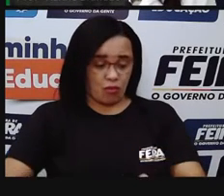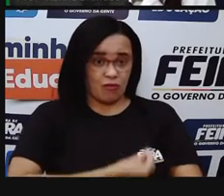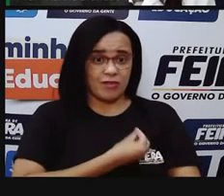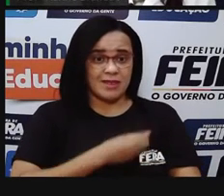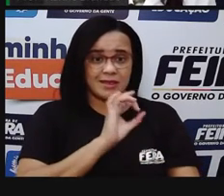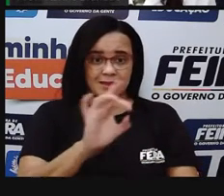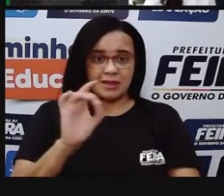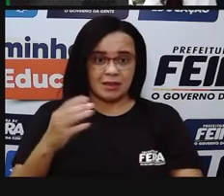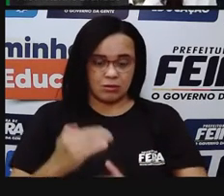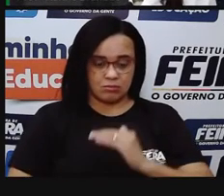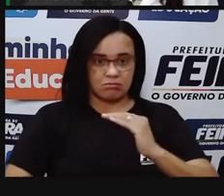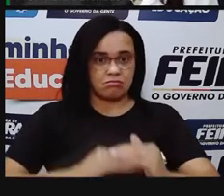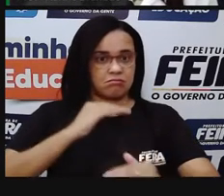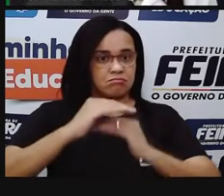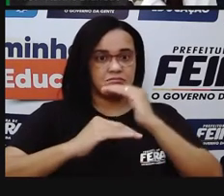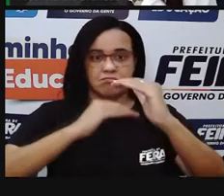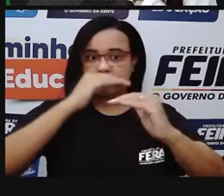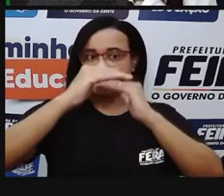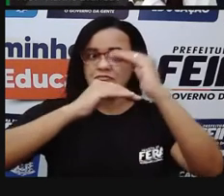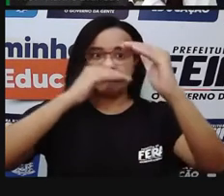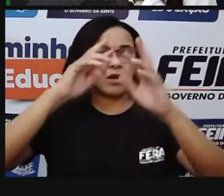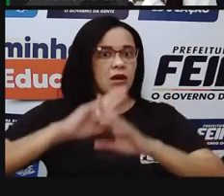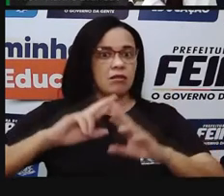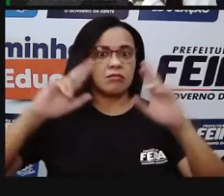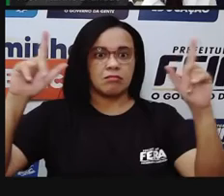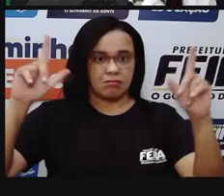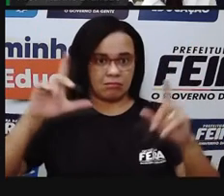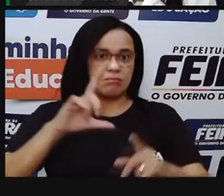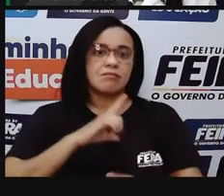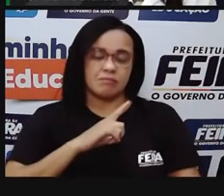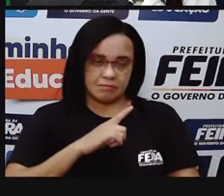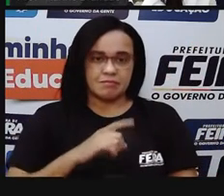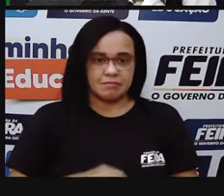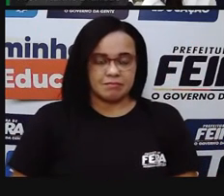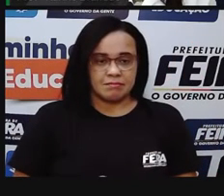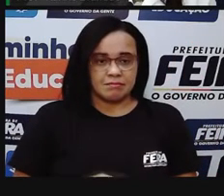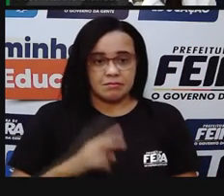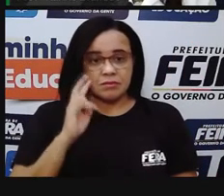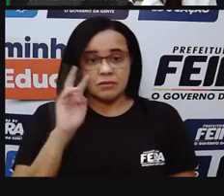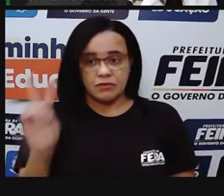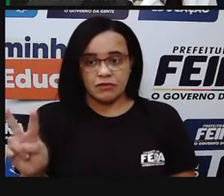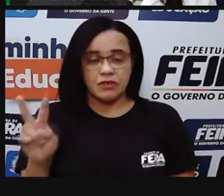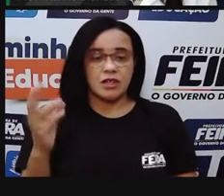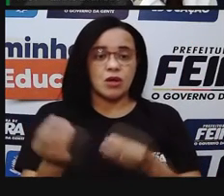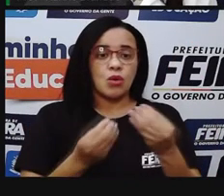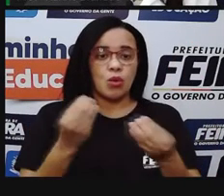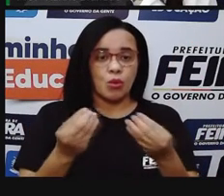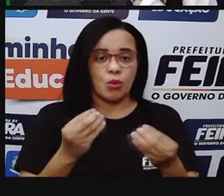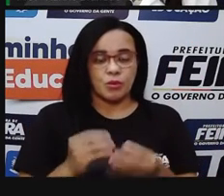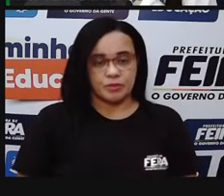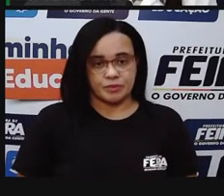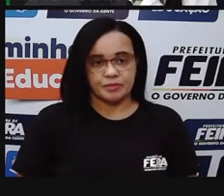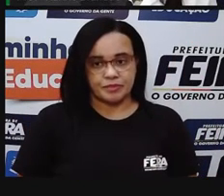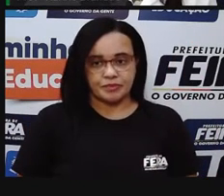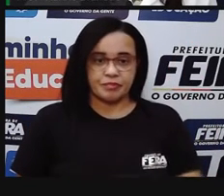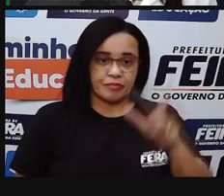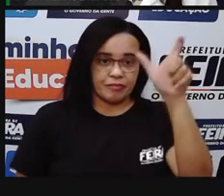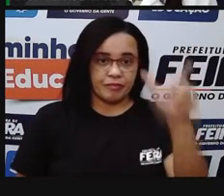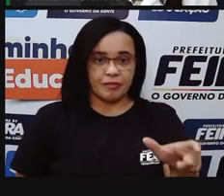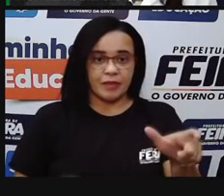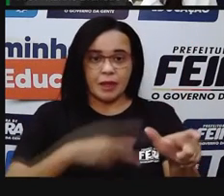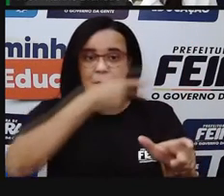vivos que também são diferentes. A gente está observando aqui à direita, né, um ser